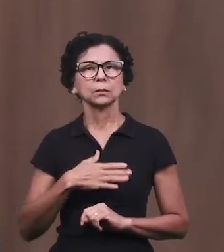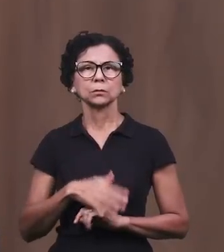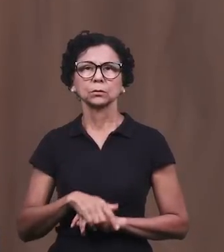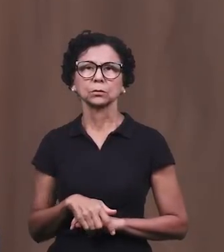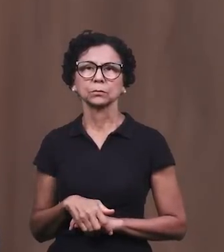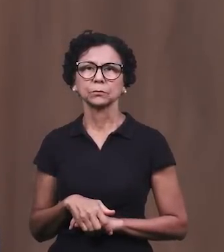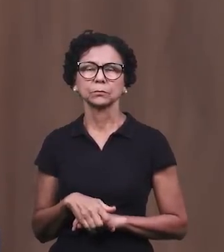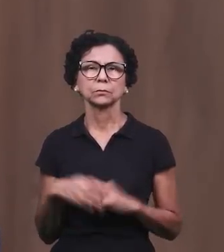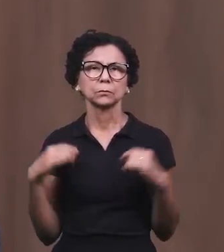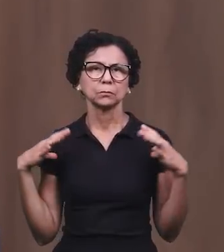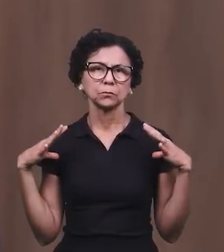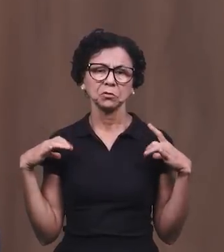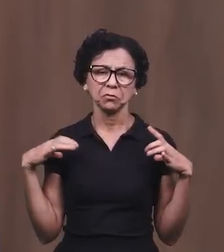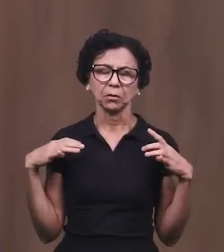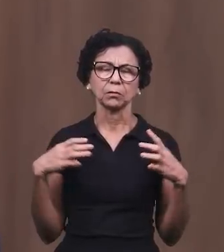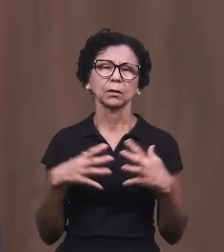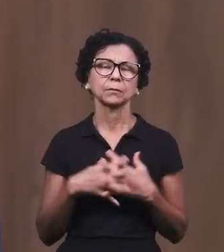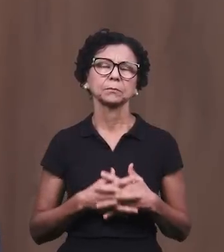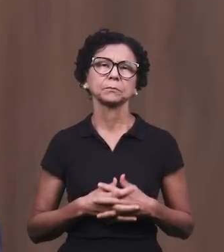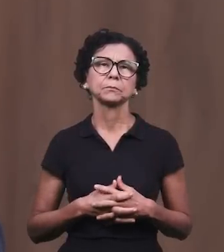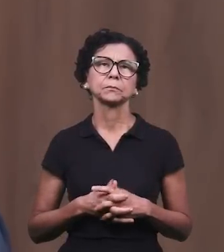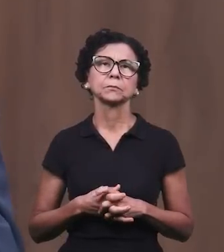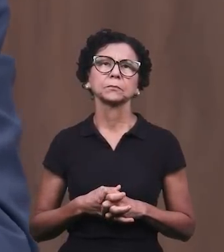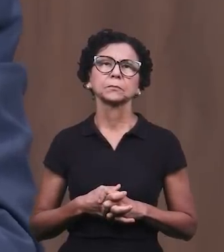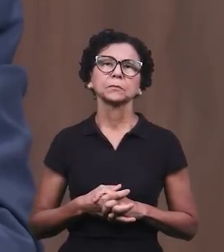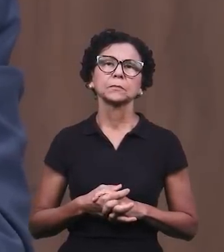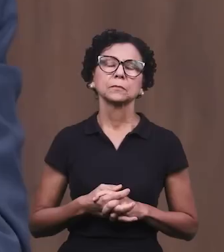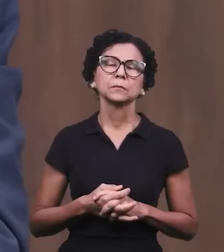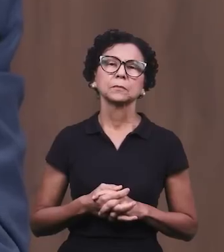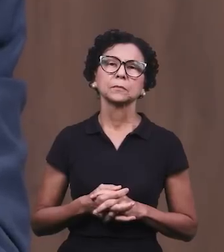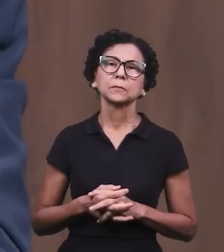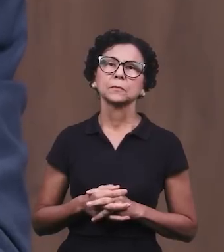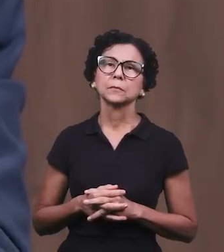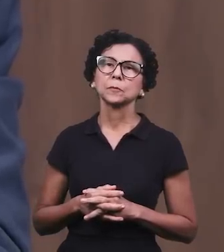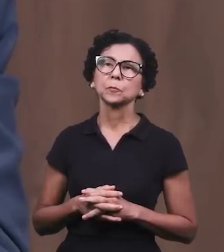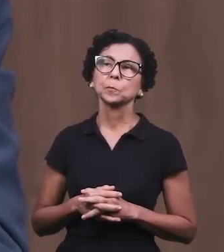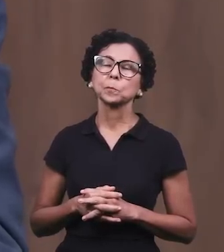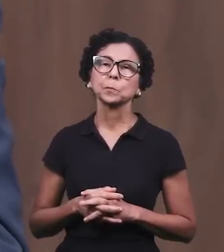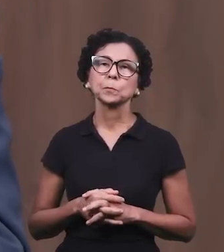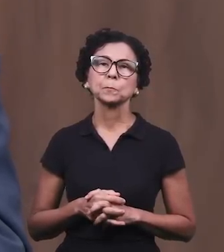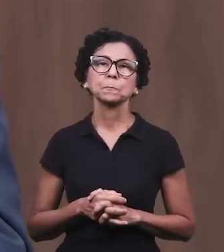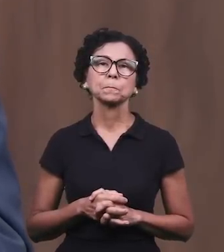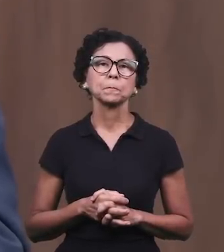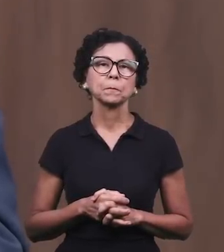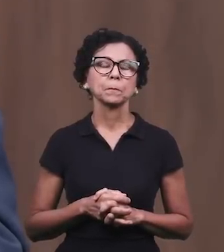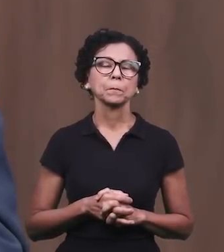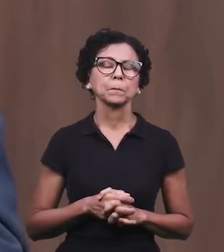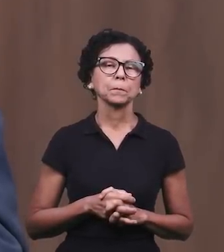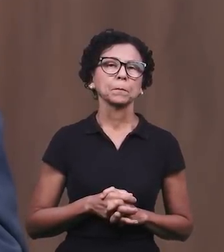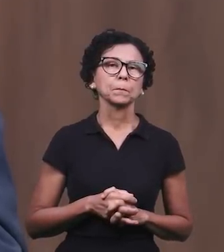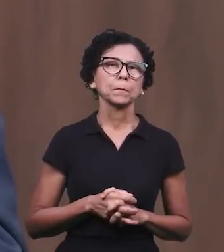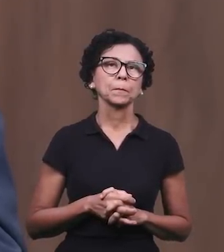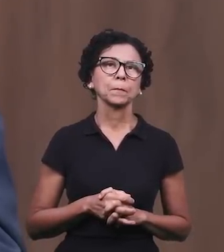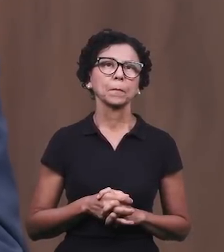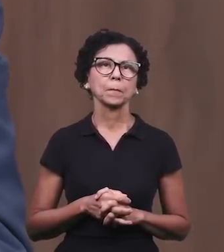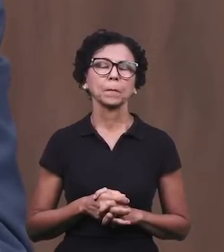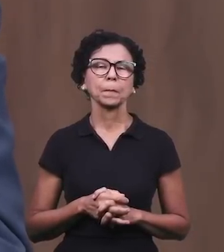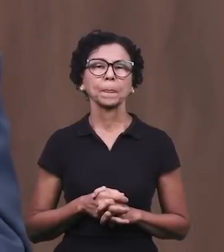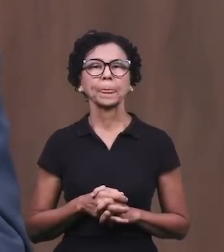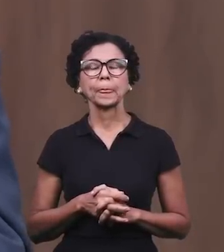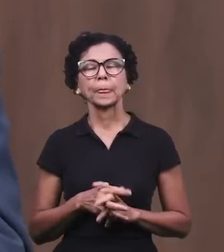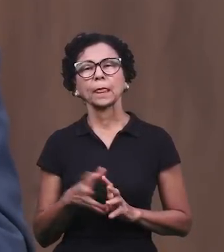inserções bíblicas que colocam ali e o desenvolvimento daquilo Não